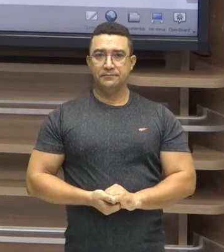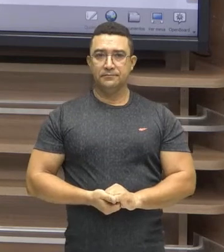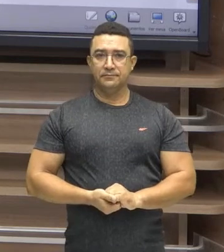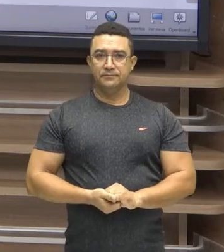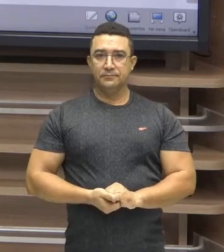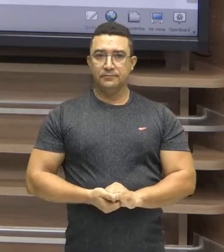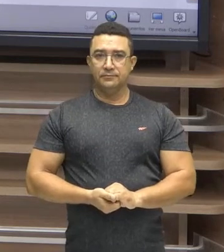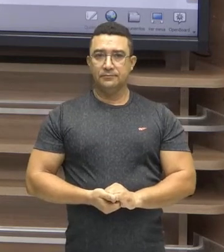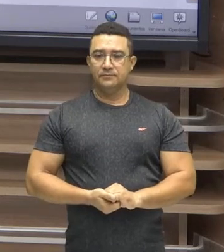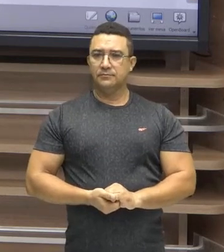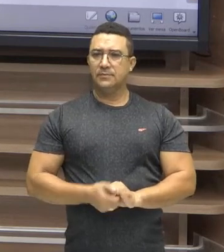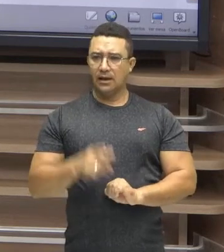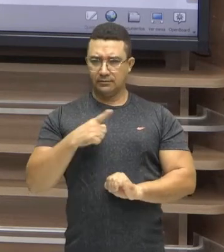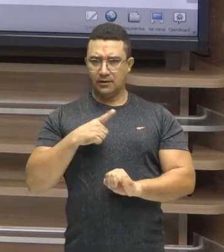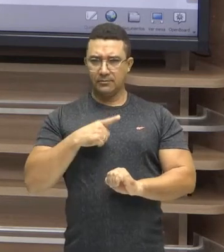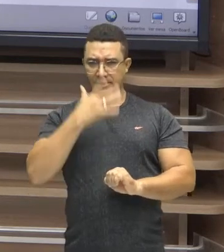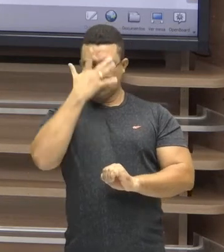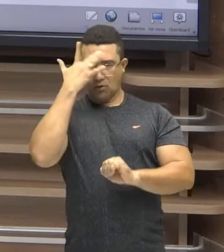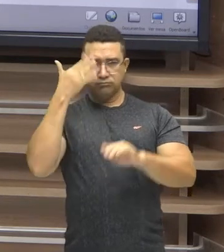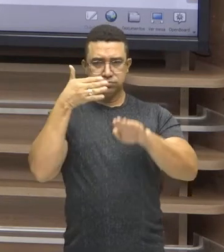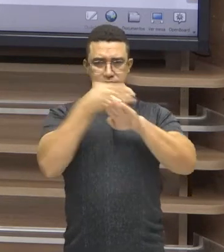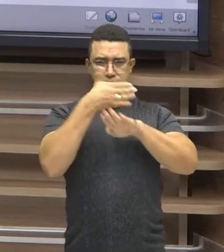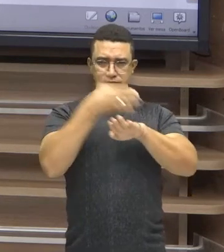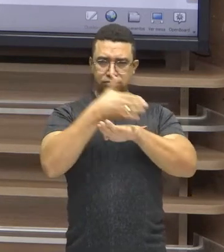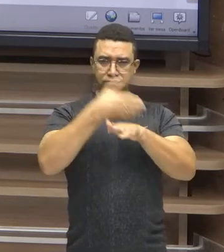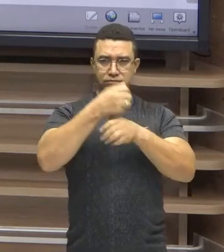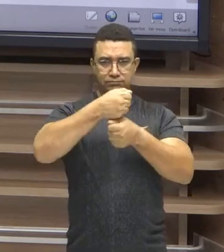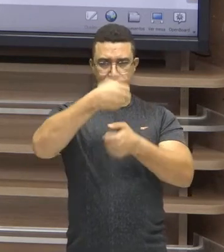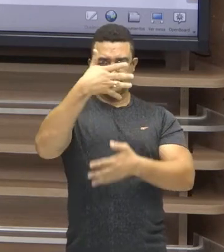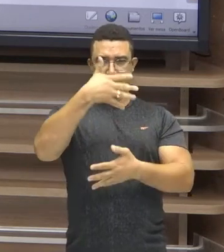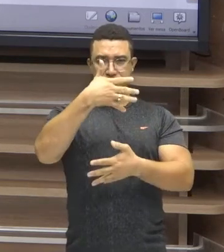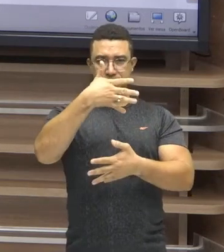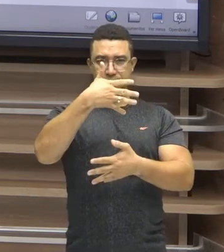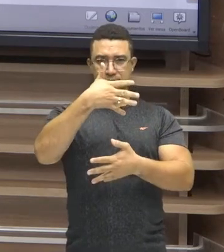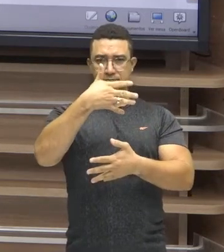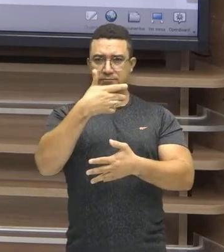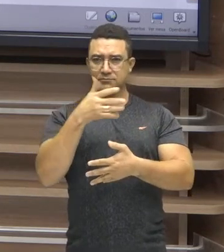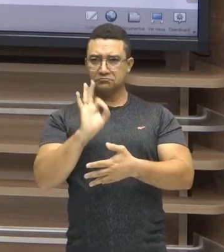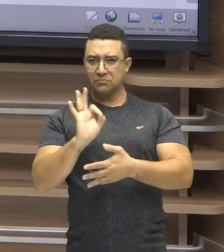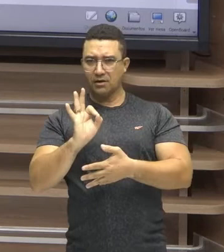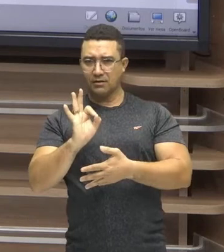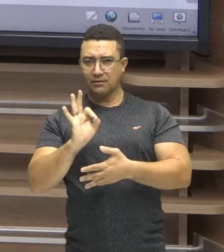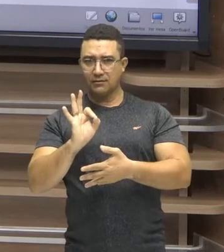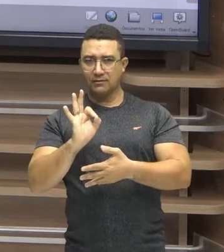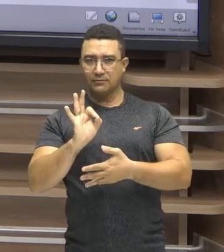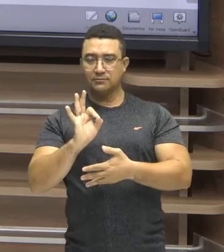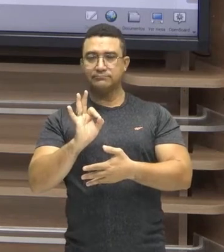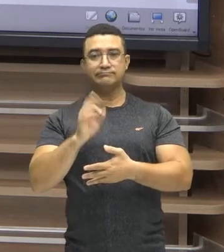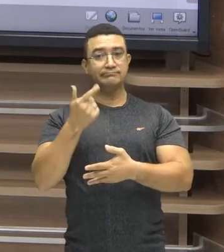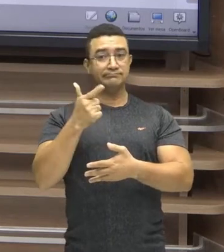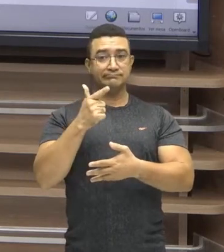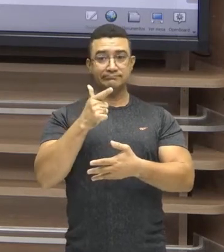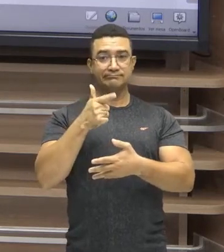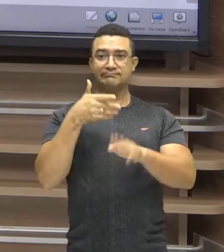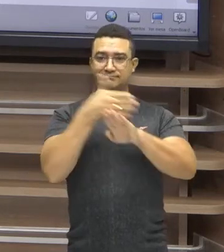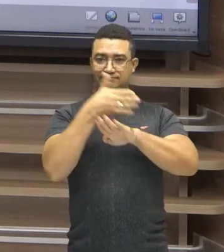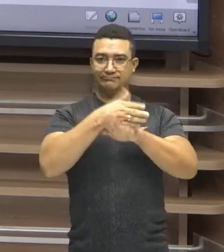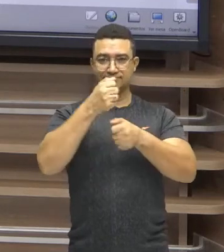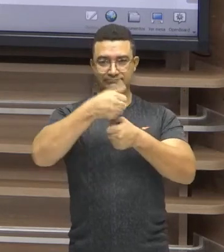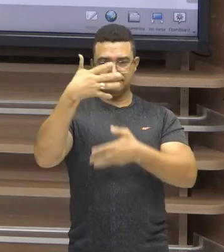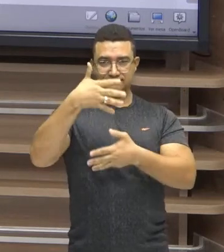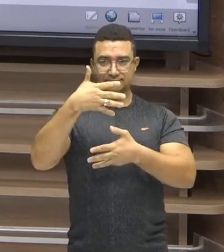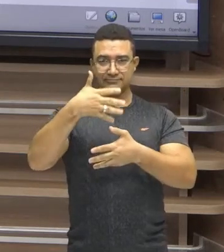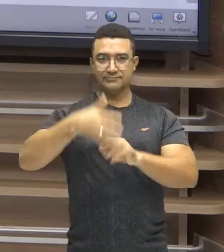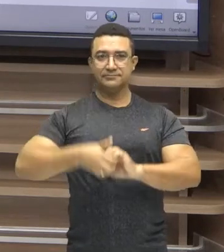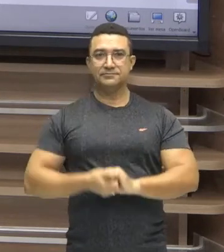Vamos. Temos participações? Vamos retornar então a... Não temos participações? Não temos participações. Probleminhas